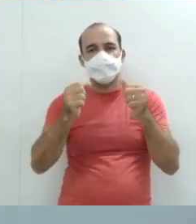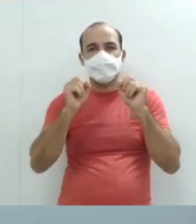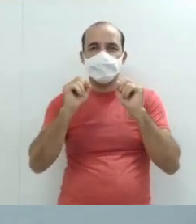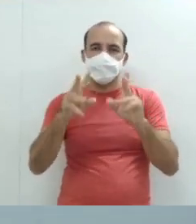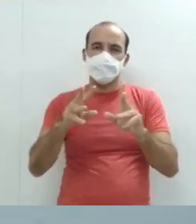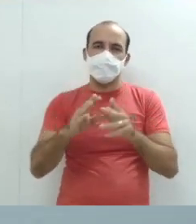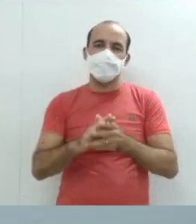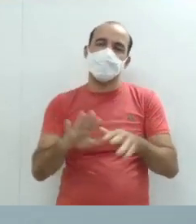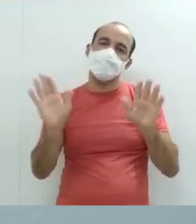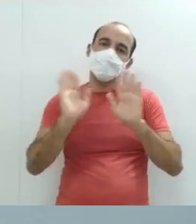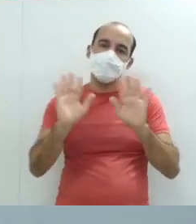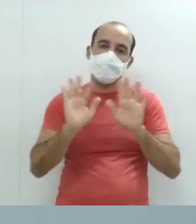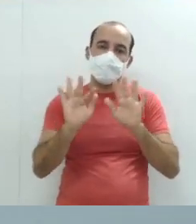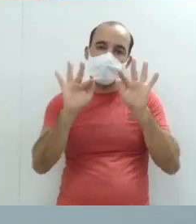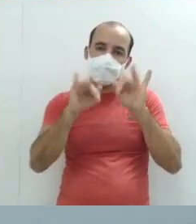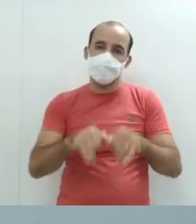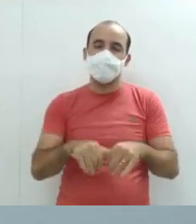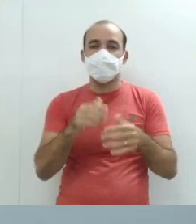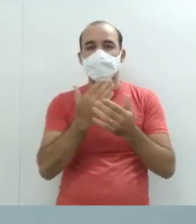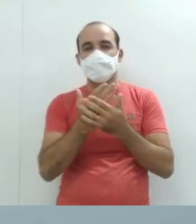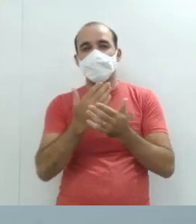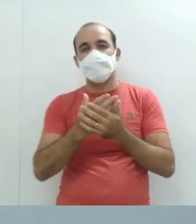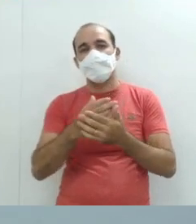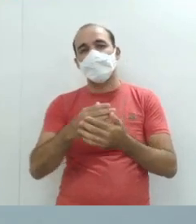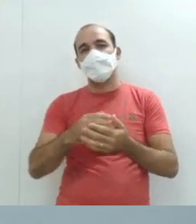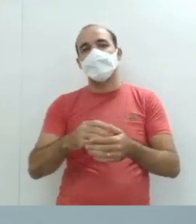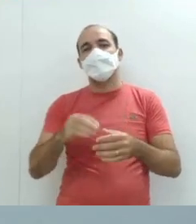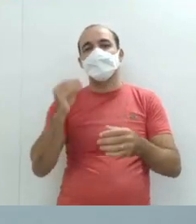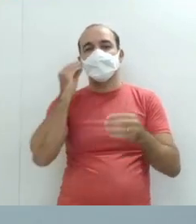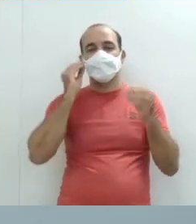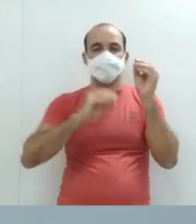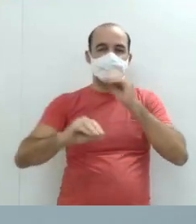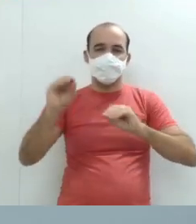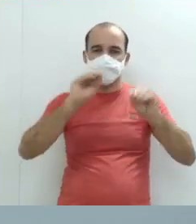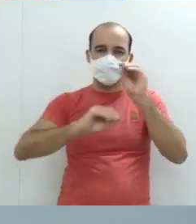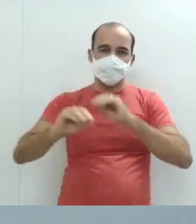ok? Valeu, pessoal, foi bom reencontrá-los, um beijão para